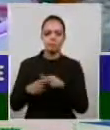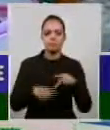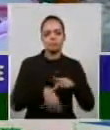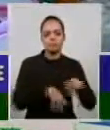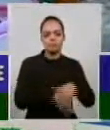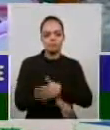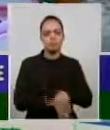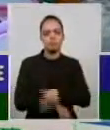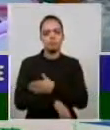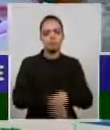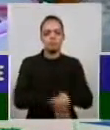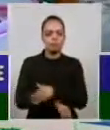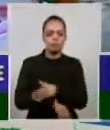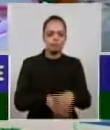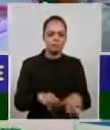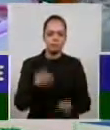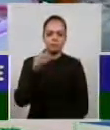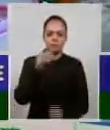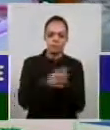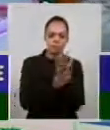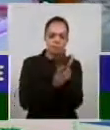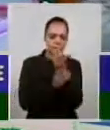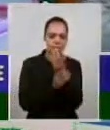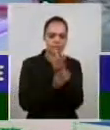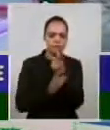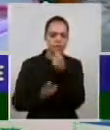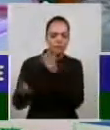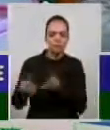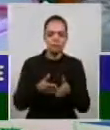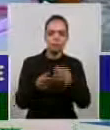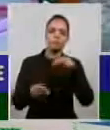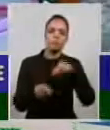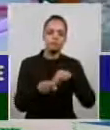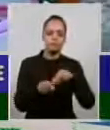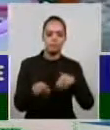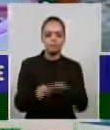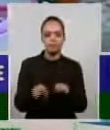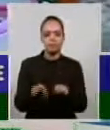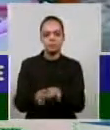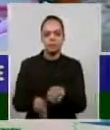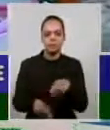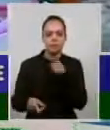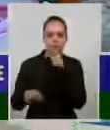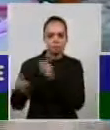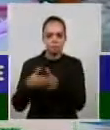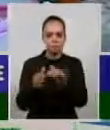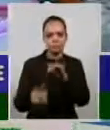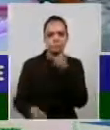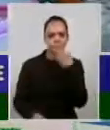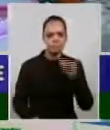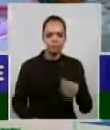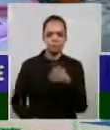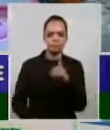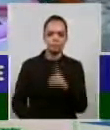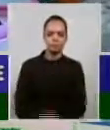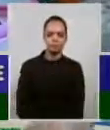e recuperação de nascentes da bacia do Rio Berabinha e do Ribeirão Bom